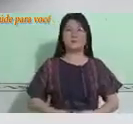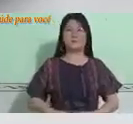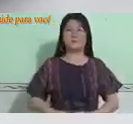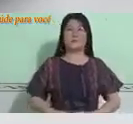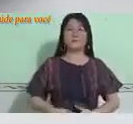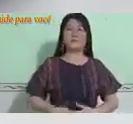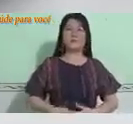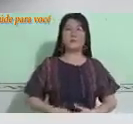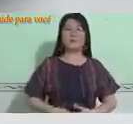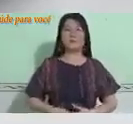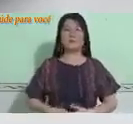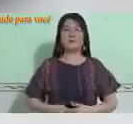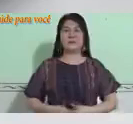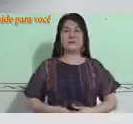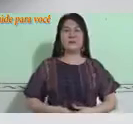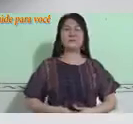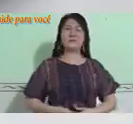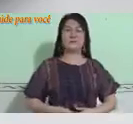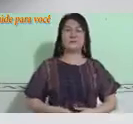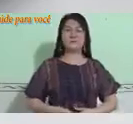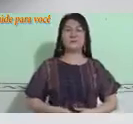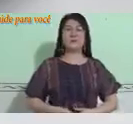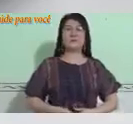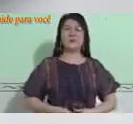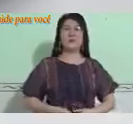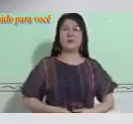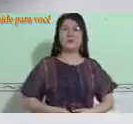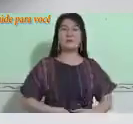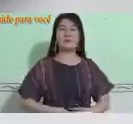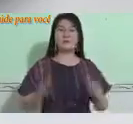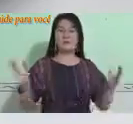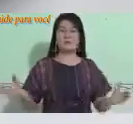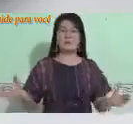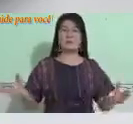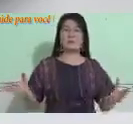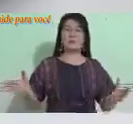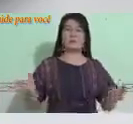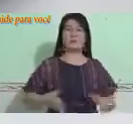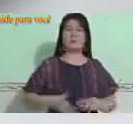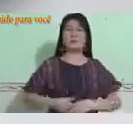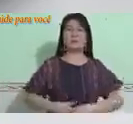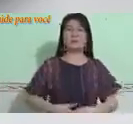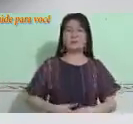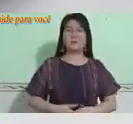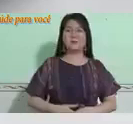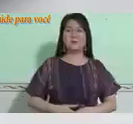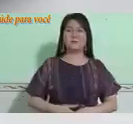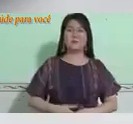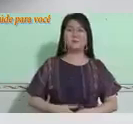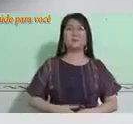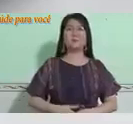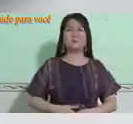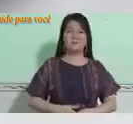a 21 dias após o contato com o vírus responsável pela doença, vírgula, oster, vírgula, vendo principalmente o aparecimento